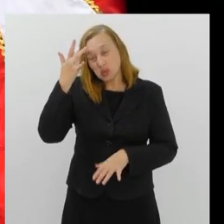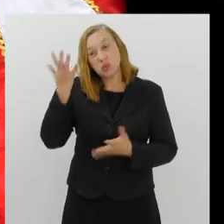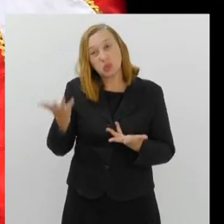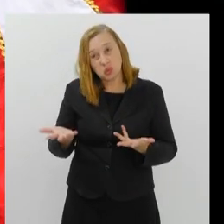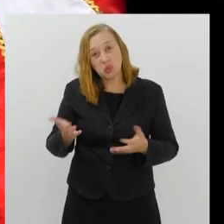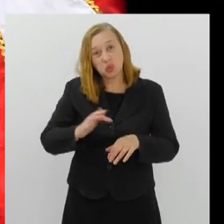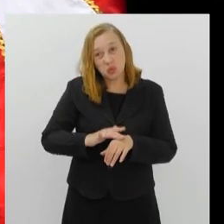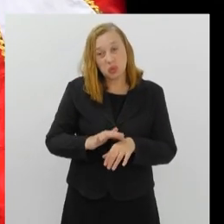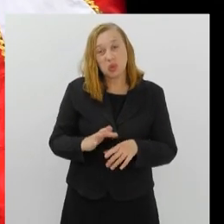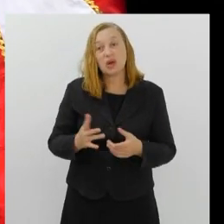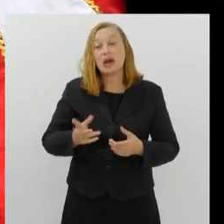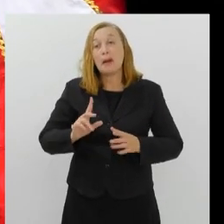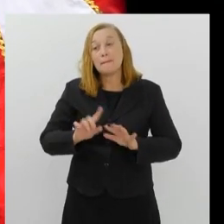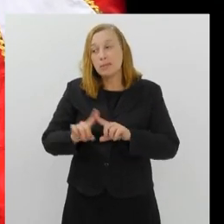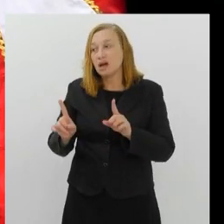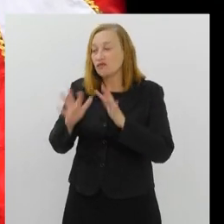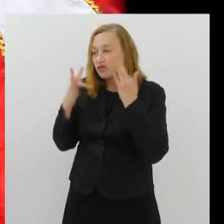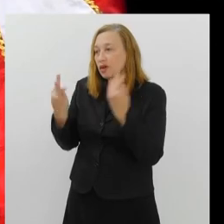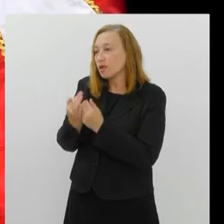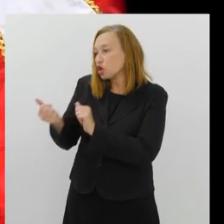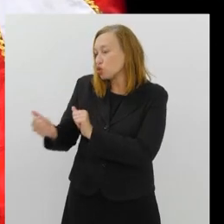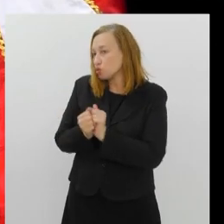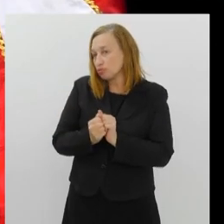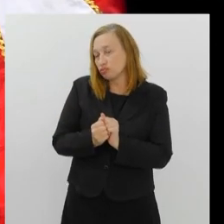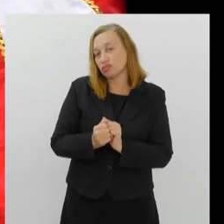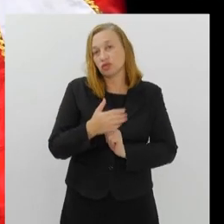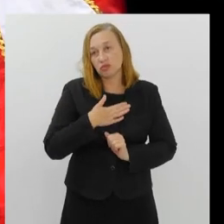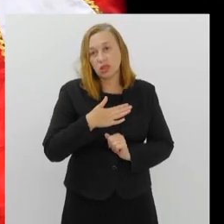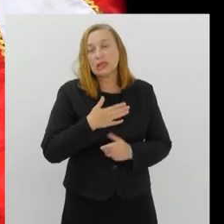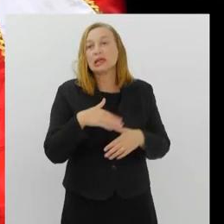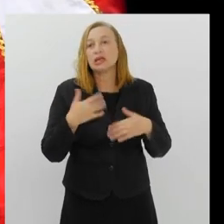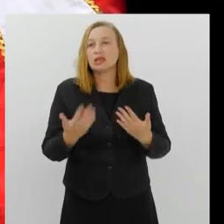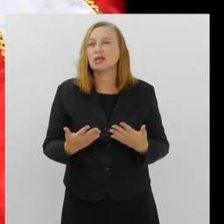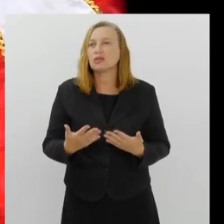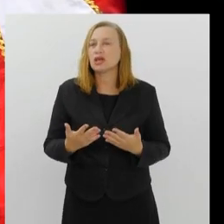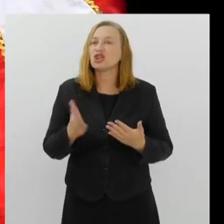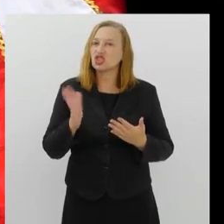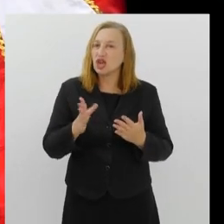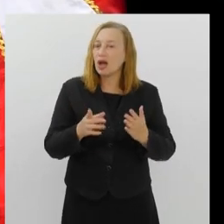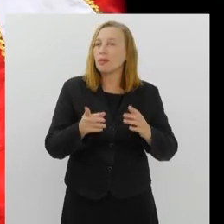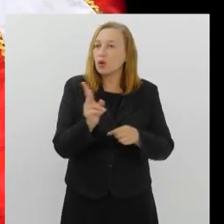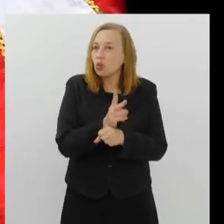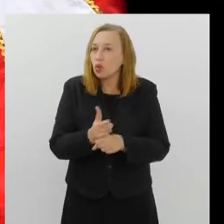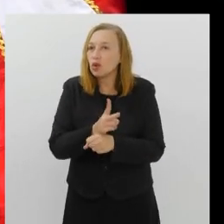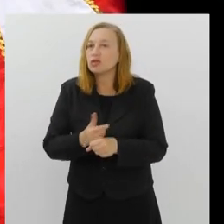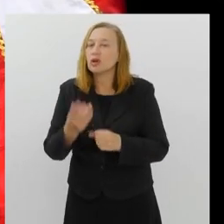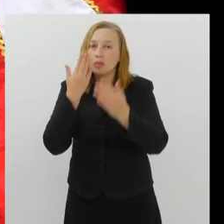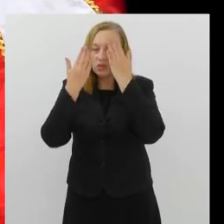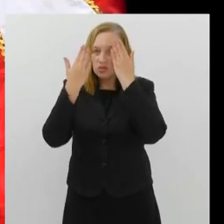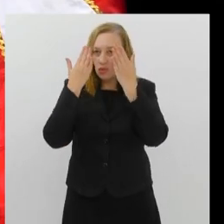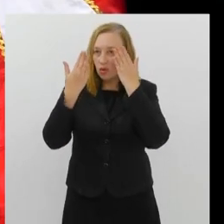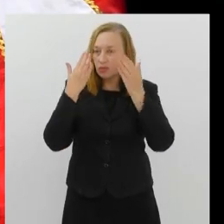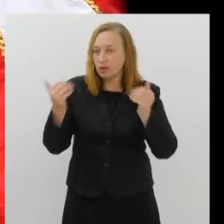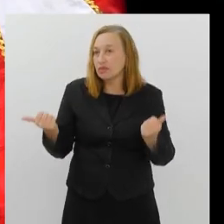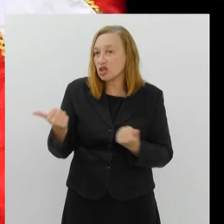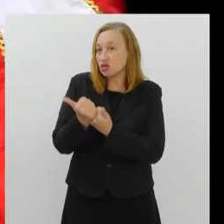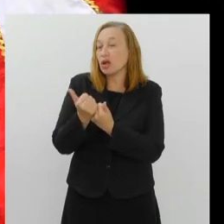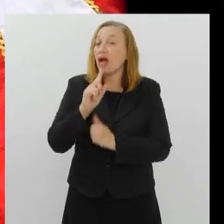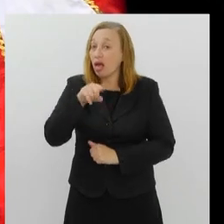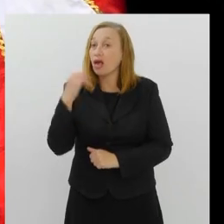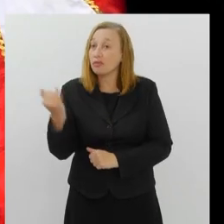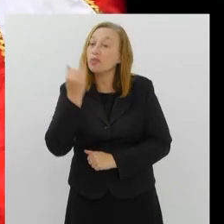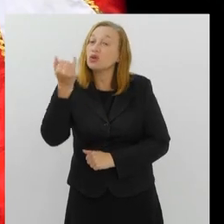família, que nunca soltou minha mão, está sempre do meu lado. Estamos até correndo atrás já de um psicólogo para mim, porque